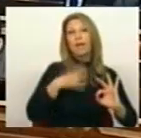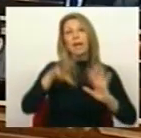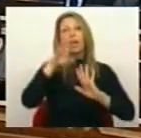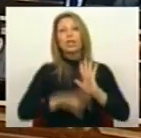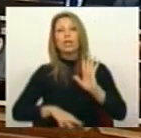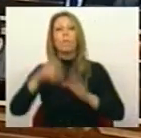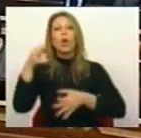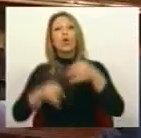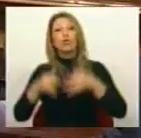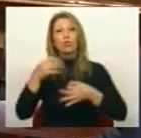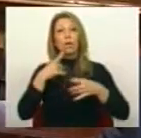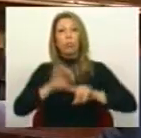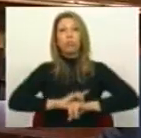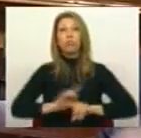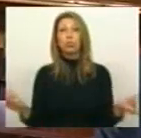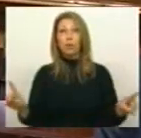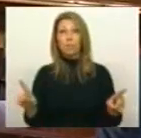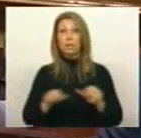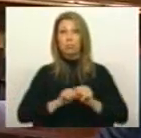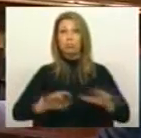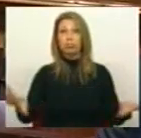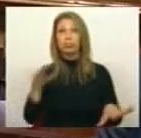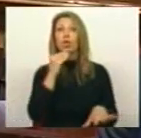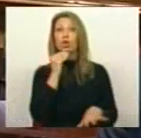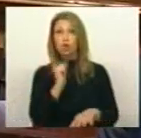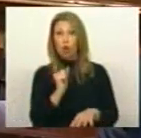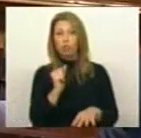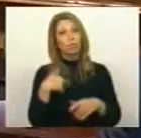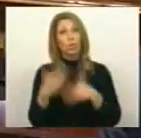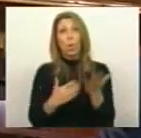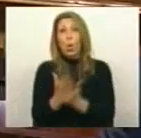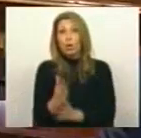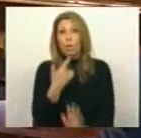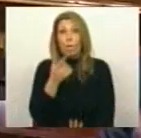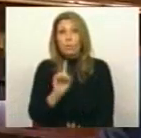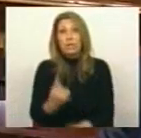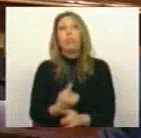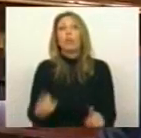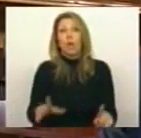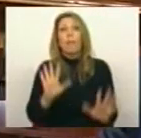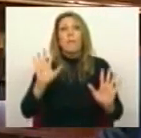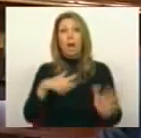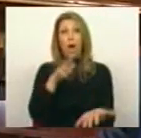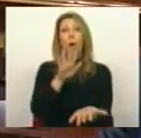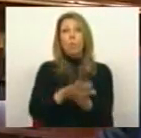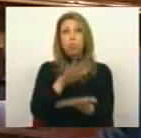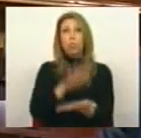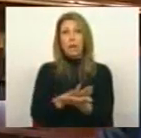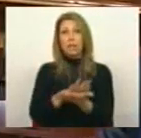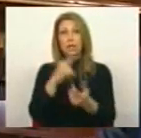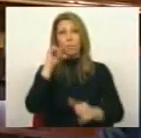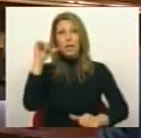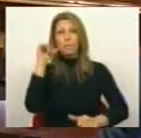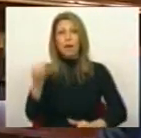prevenção da contaminação dos solos, continua, sem se perceber muito bem porquê, sem ser publicada. Eu recordo que o período da consulta pública